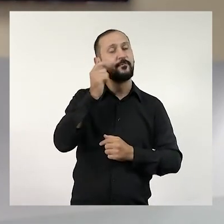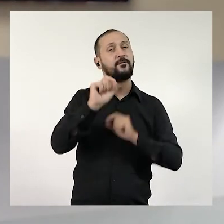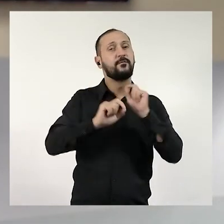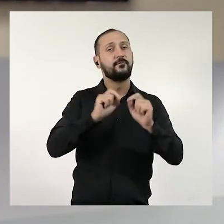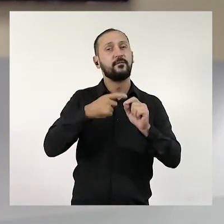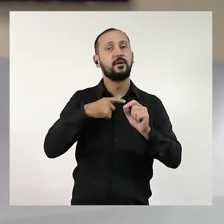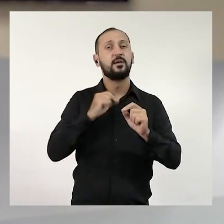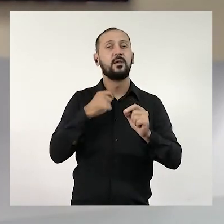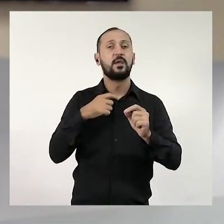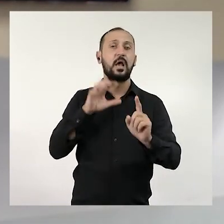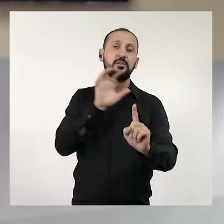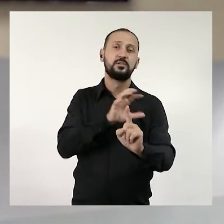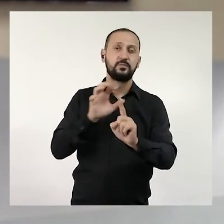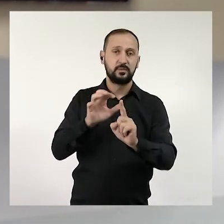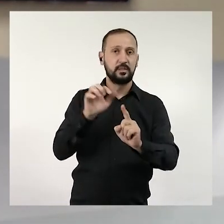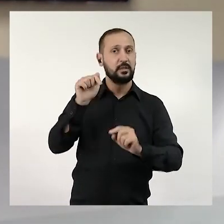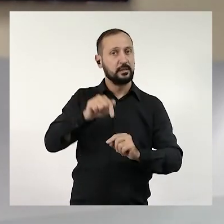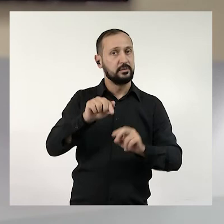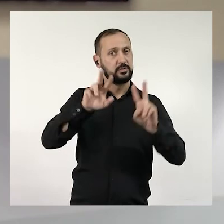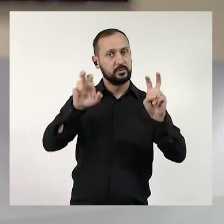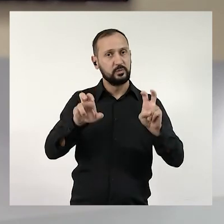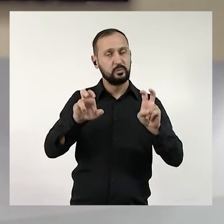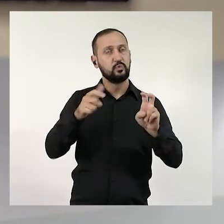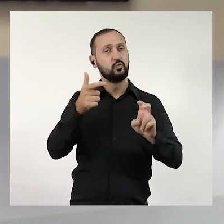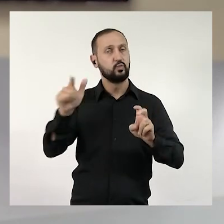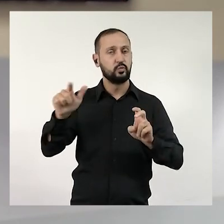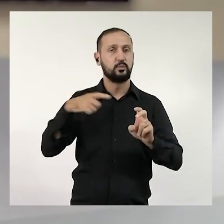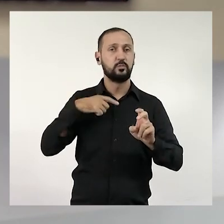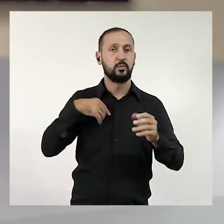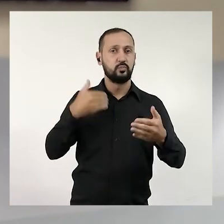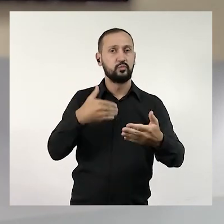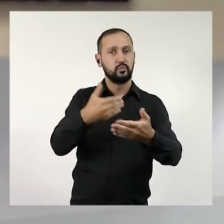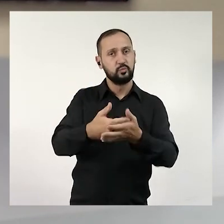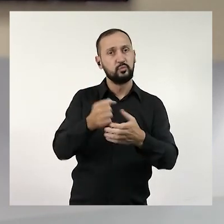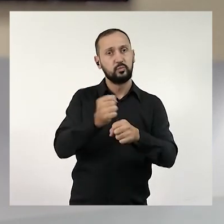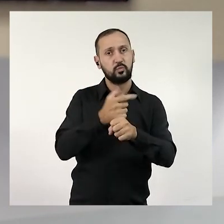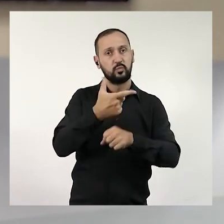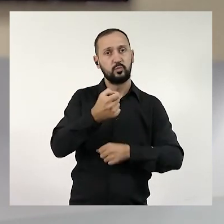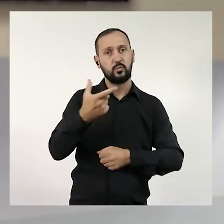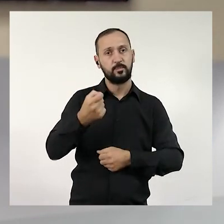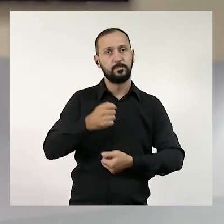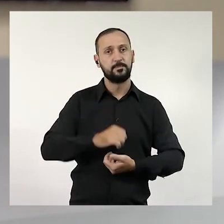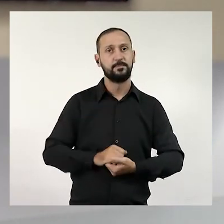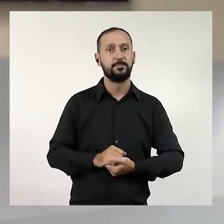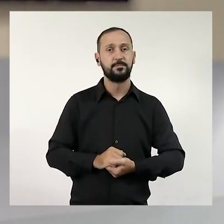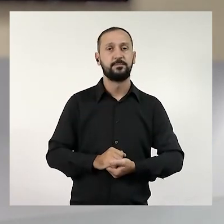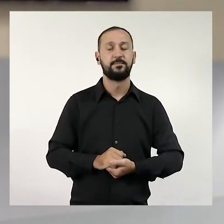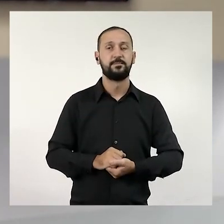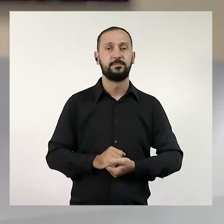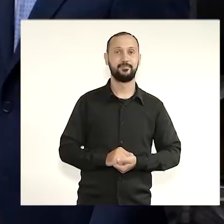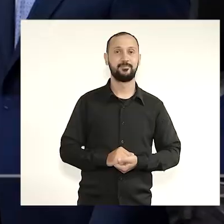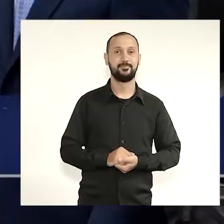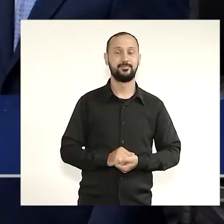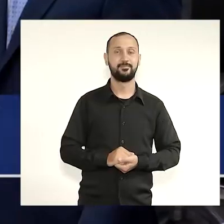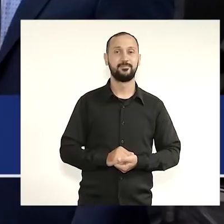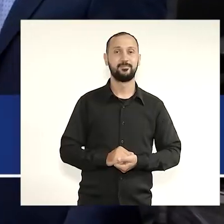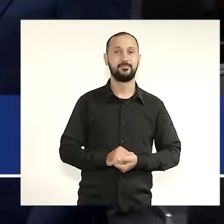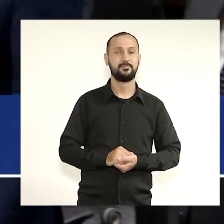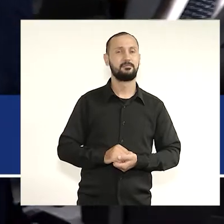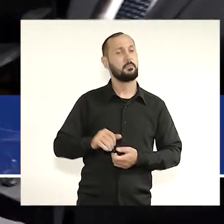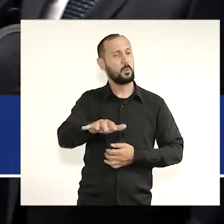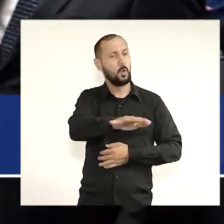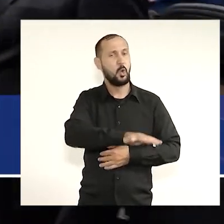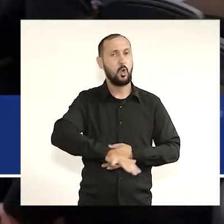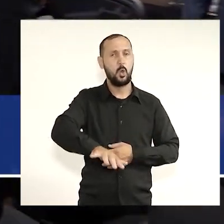os deputados prevêem o reflexo desse e outros assuntos ao longo de 2020.